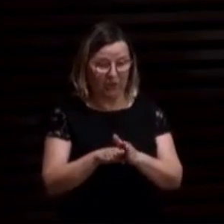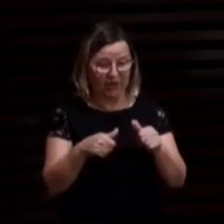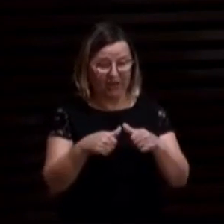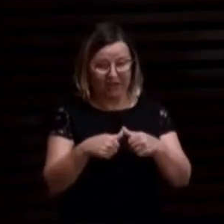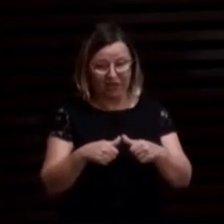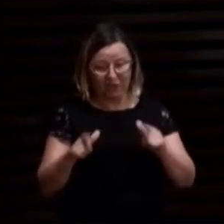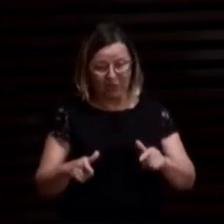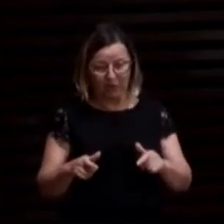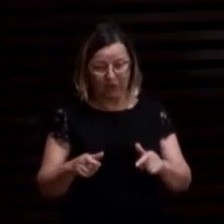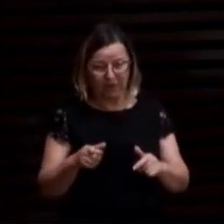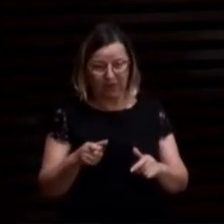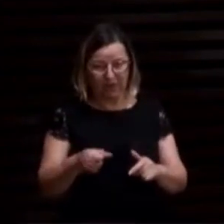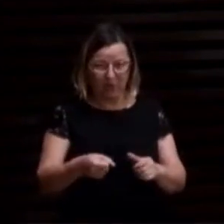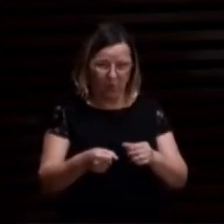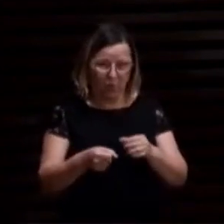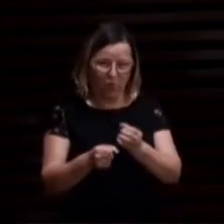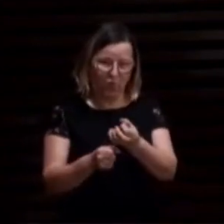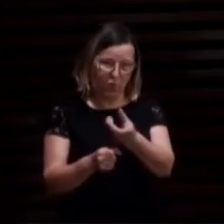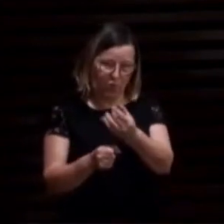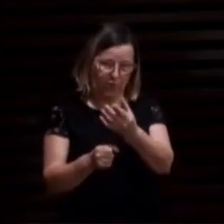e armas.